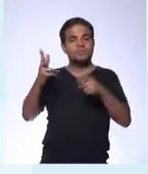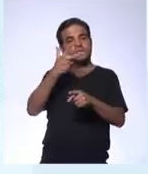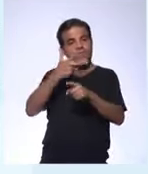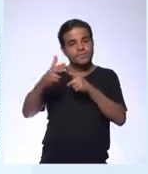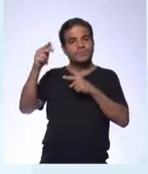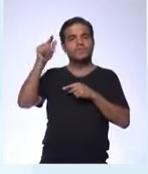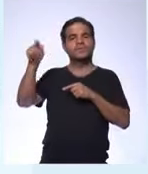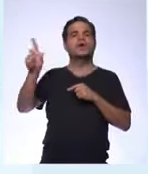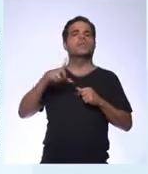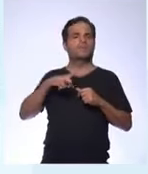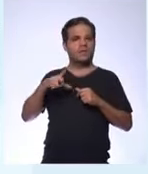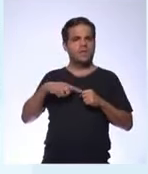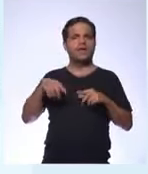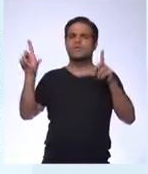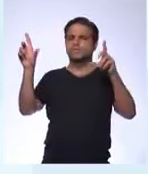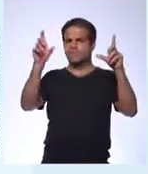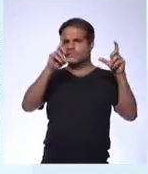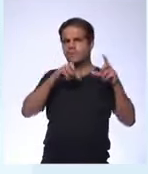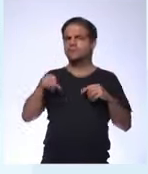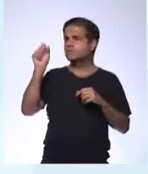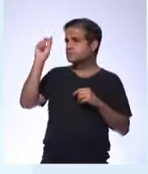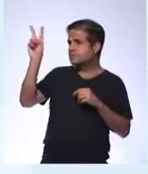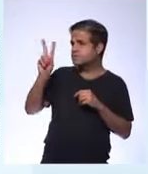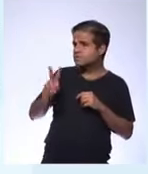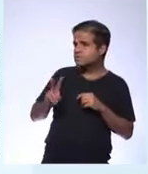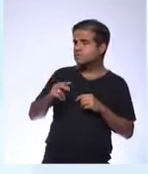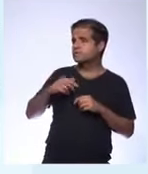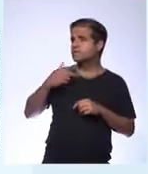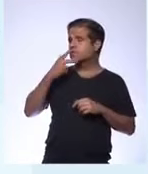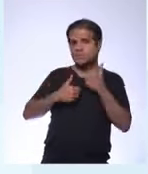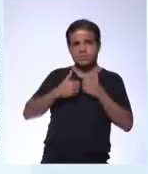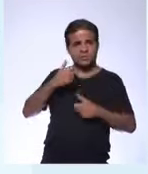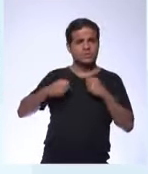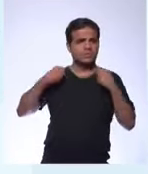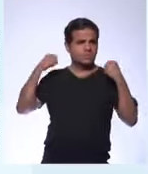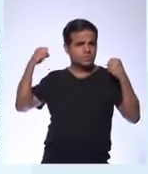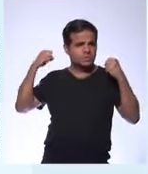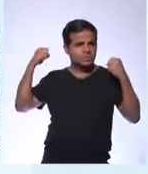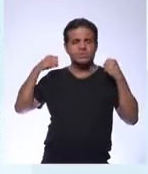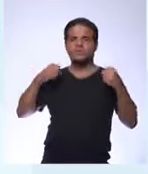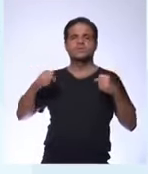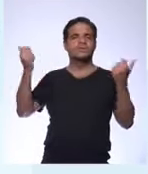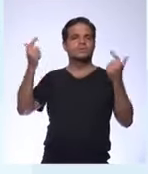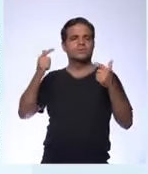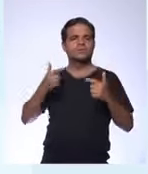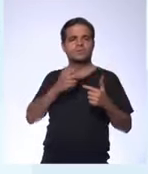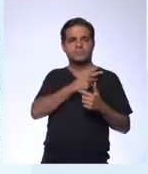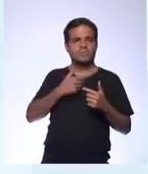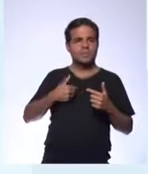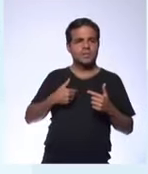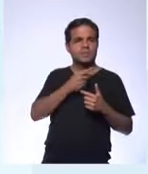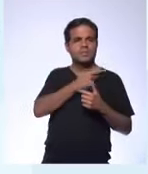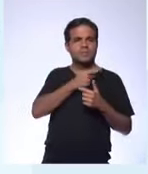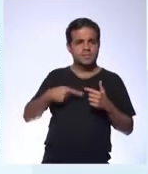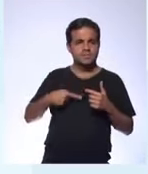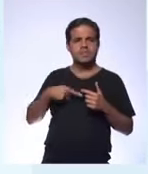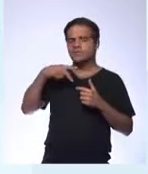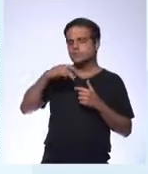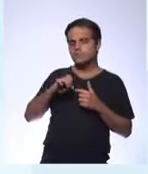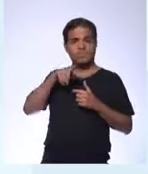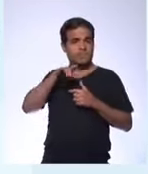vitória, existem imagens onde vocês podem ver os jogadores da seleção brasileira sendo condecorados pelo presidente, né, inclusive o